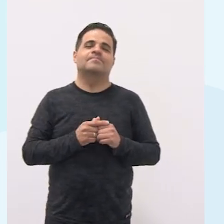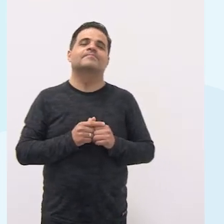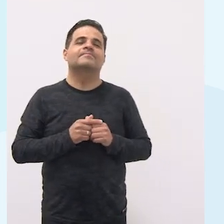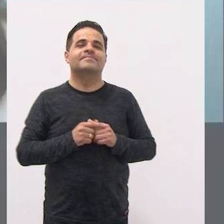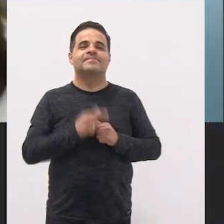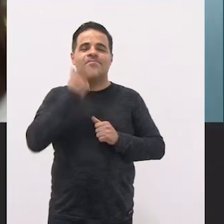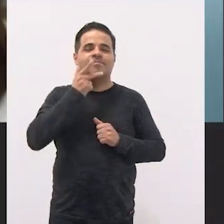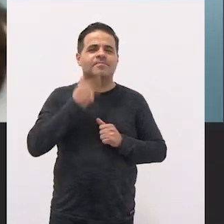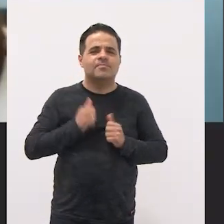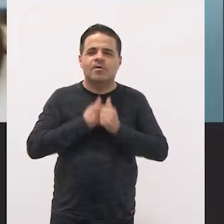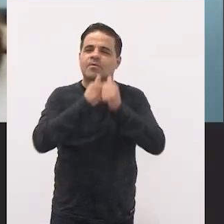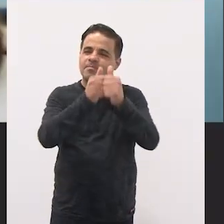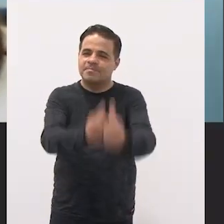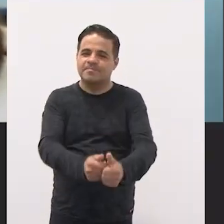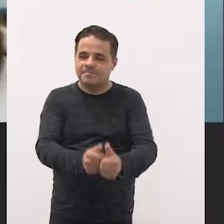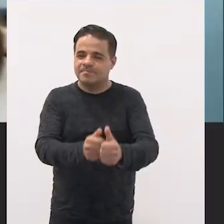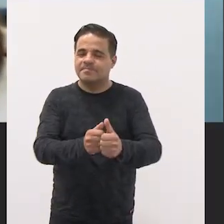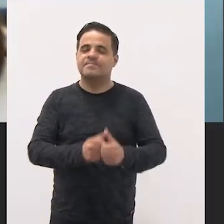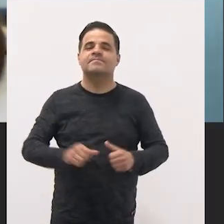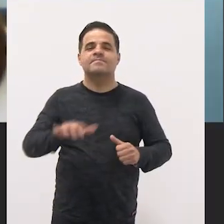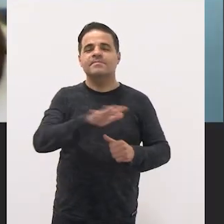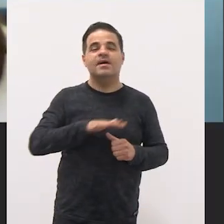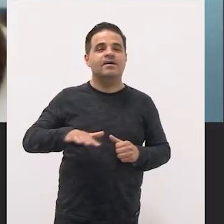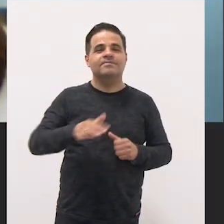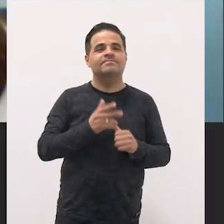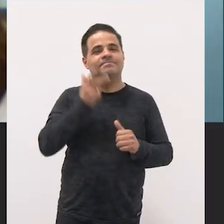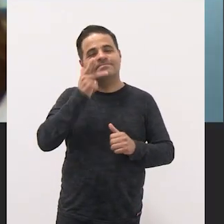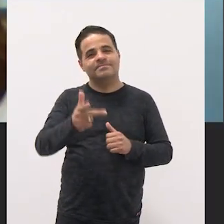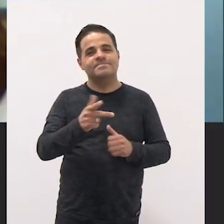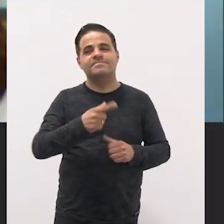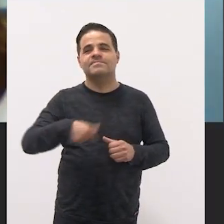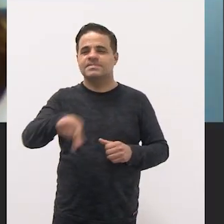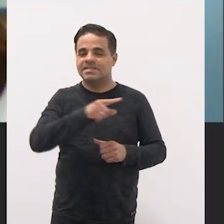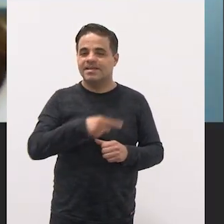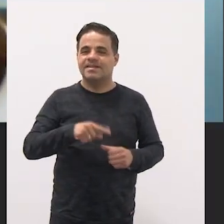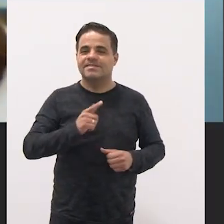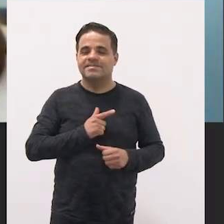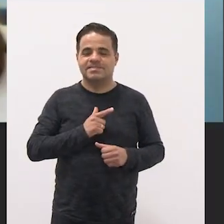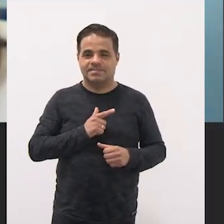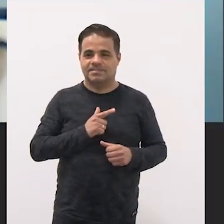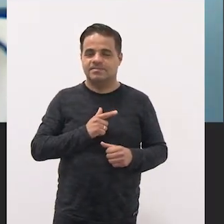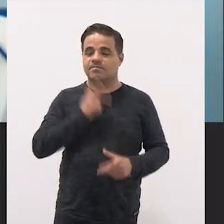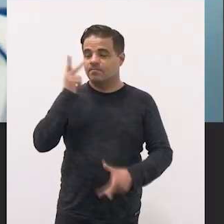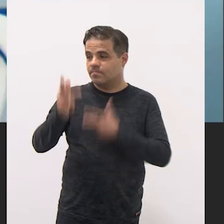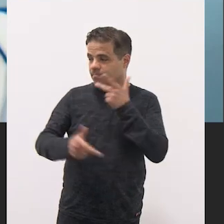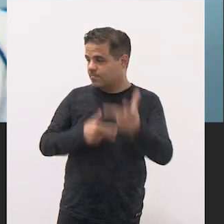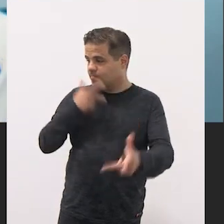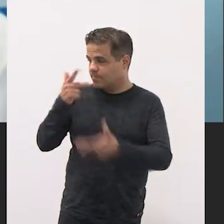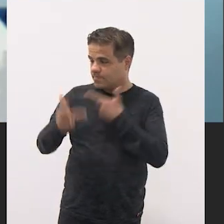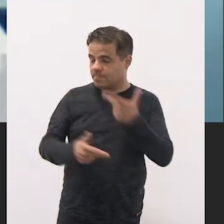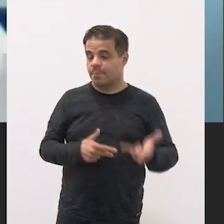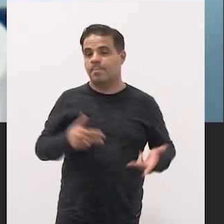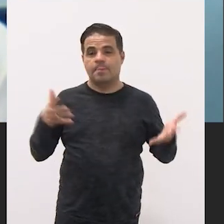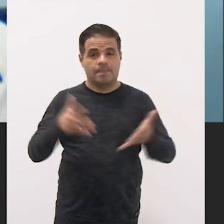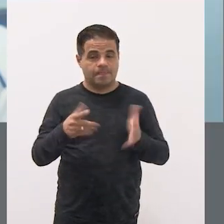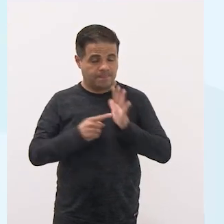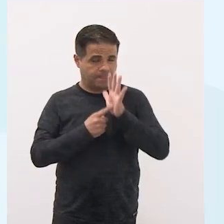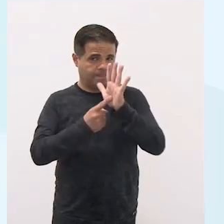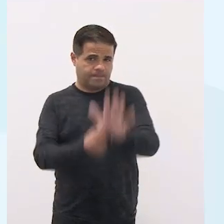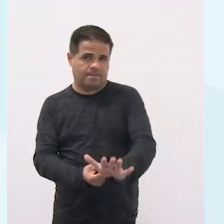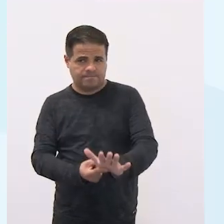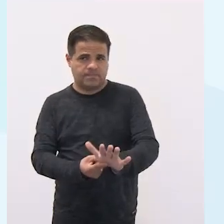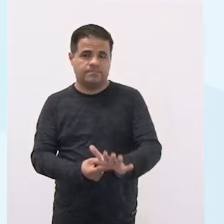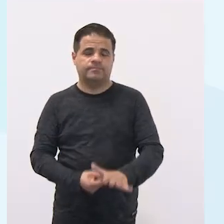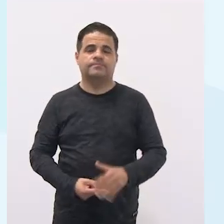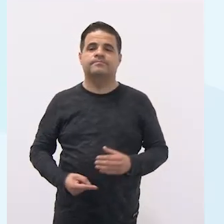de atendimento existe e que elas falavam, quando você ia contar